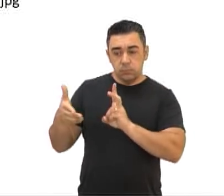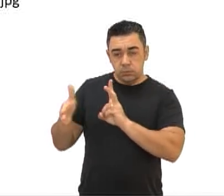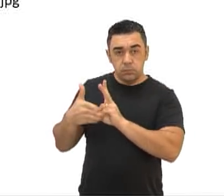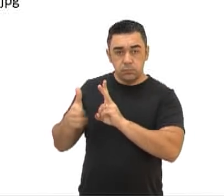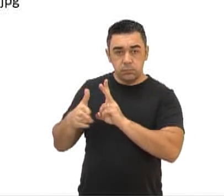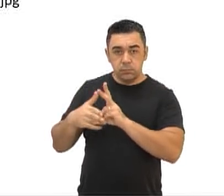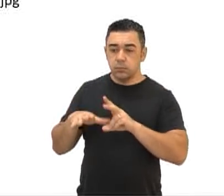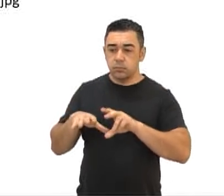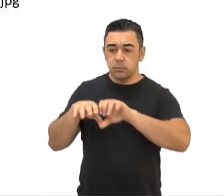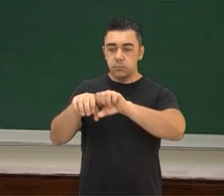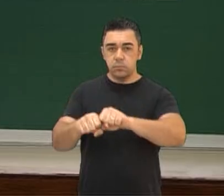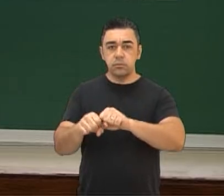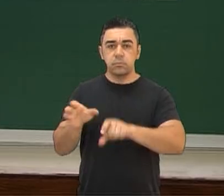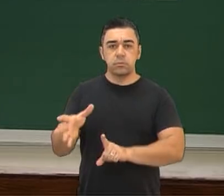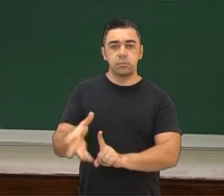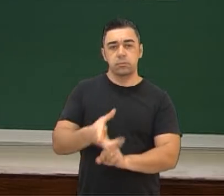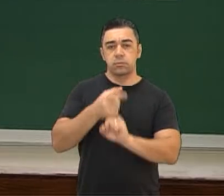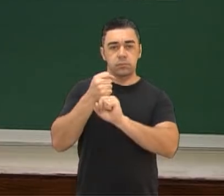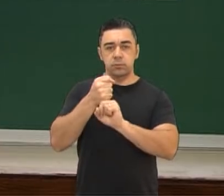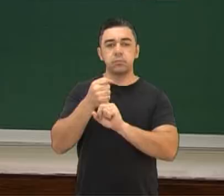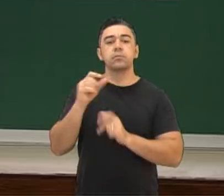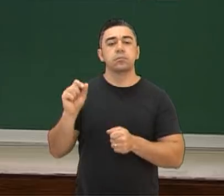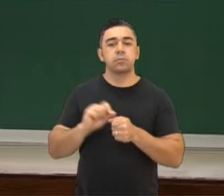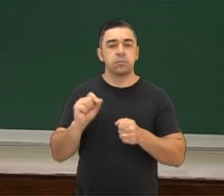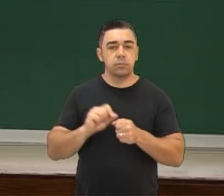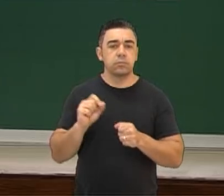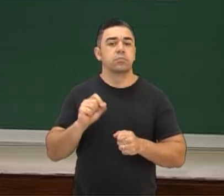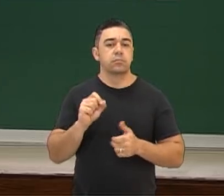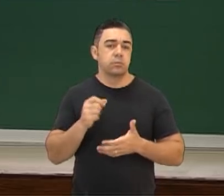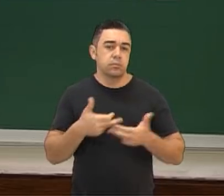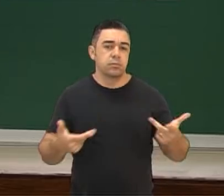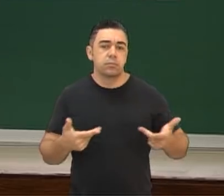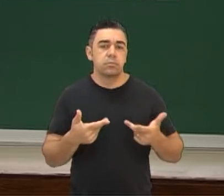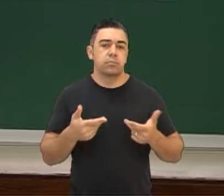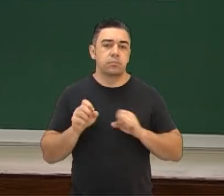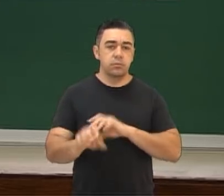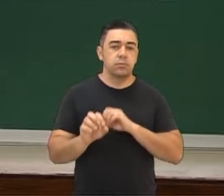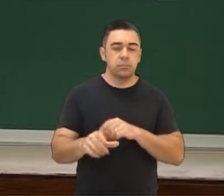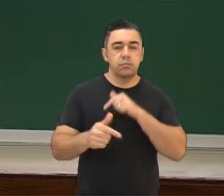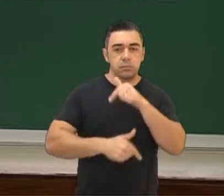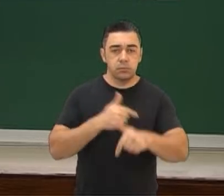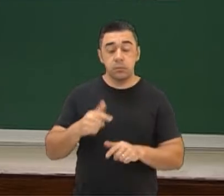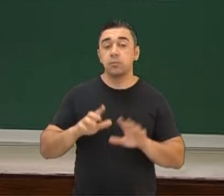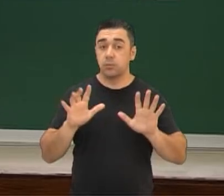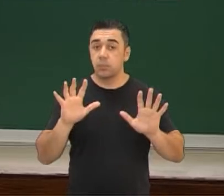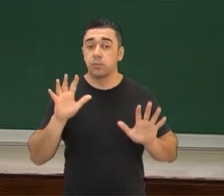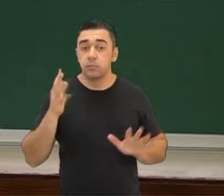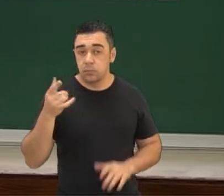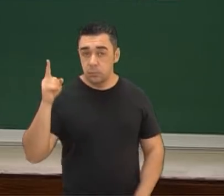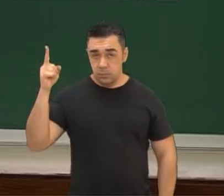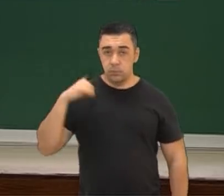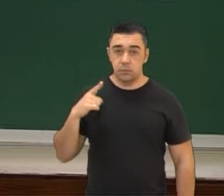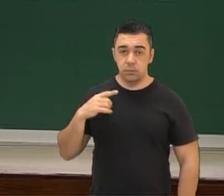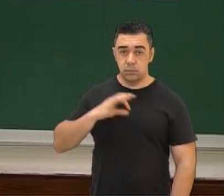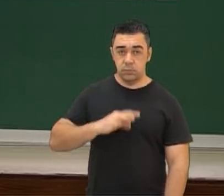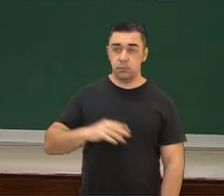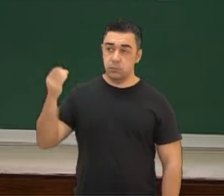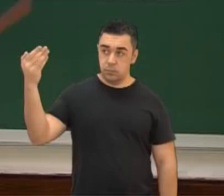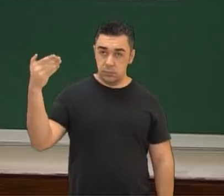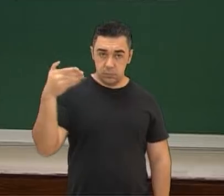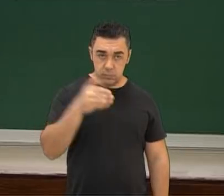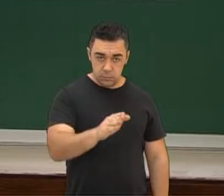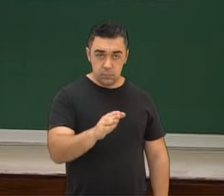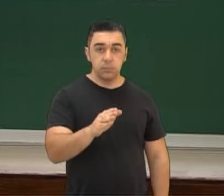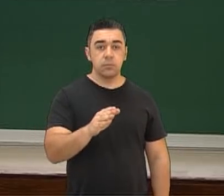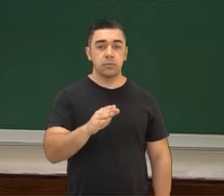nativos e aí desenvolver as atividades econômicas. Claro que a gente viu lá que, na verdade, aconteceu isso a partir das